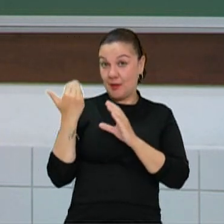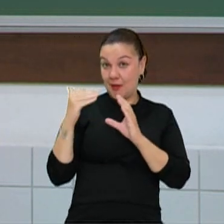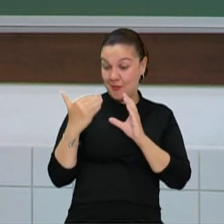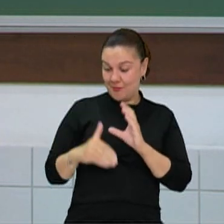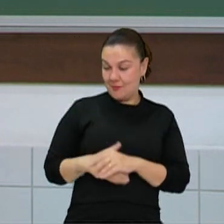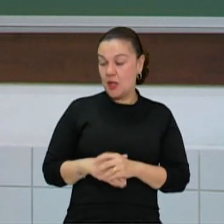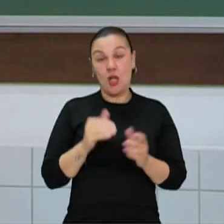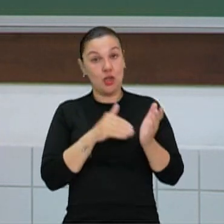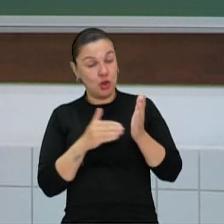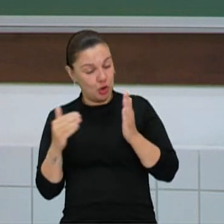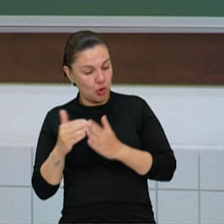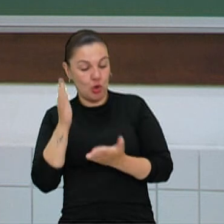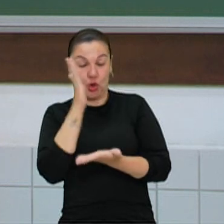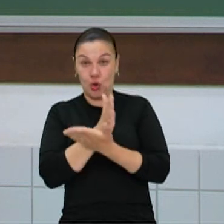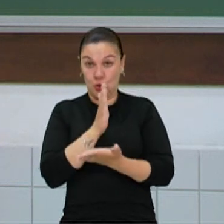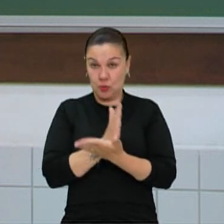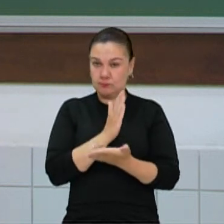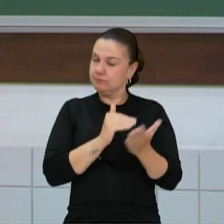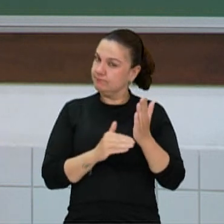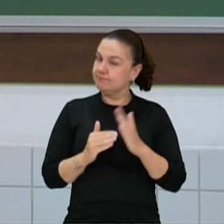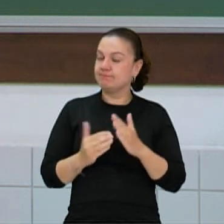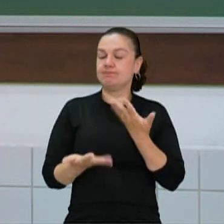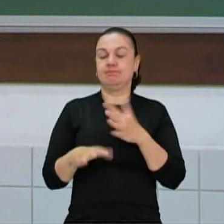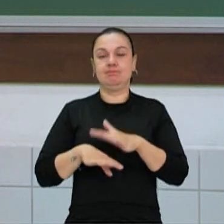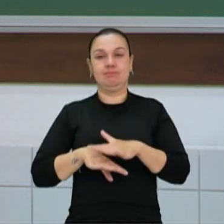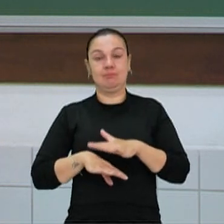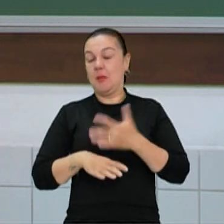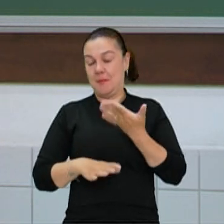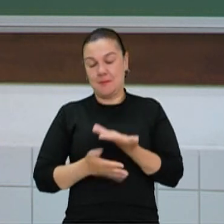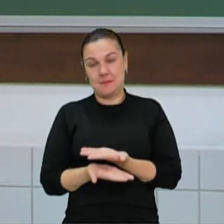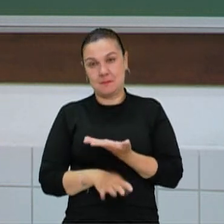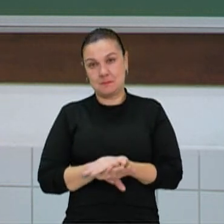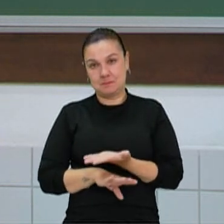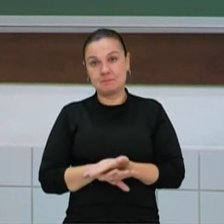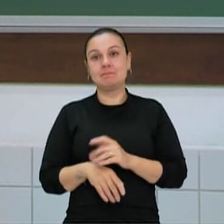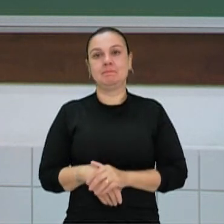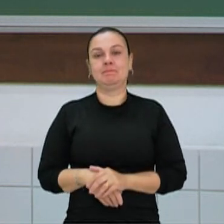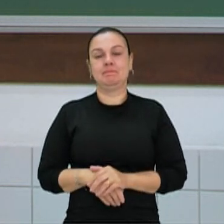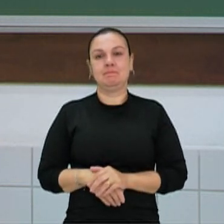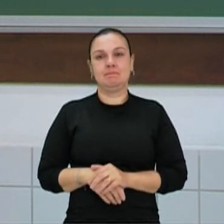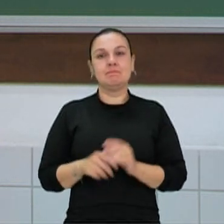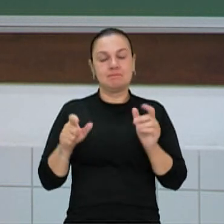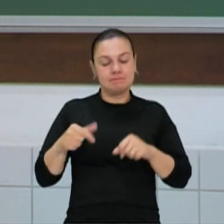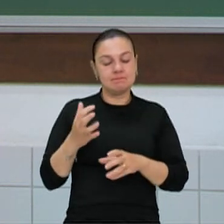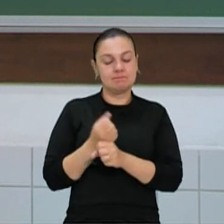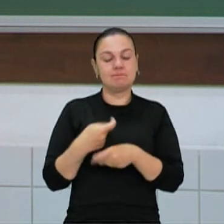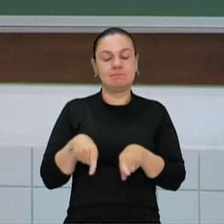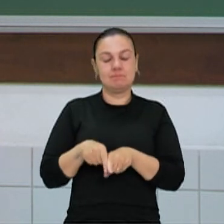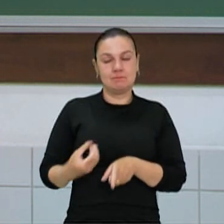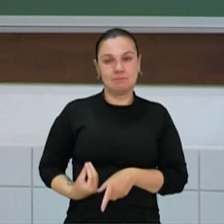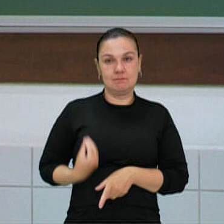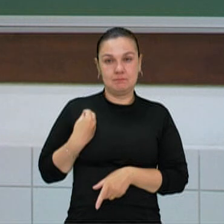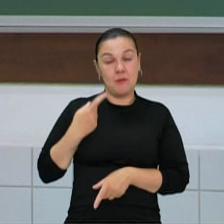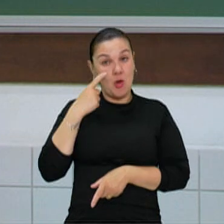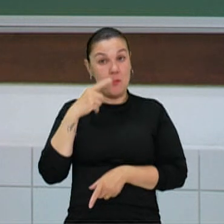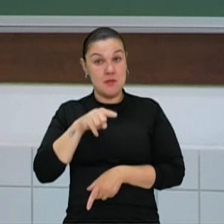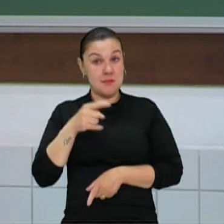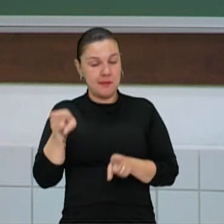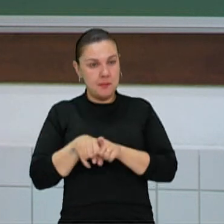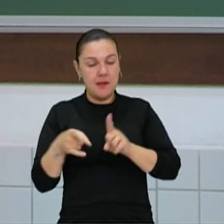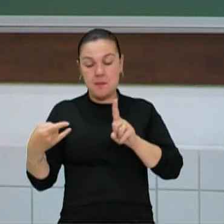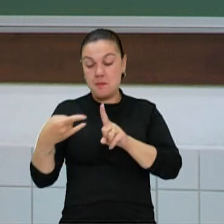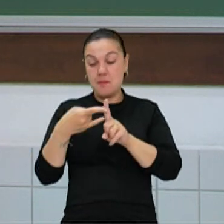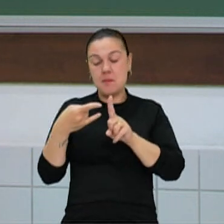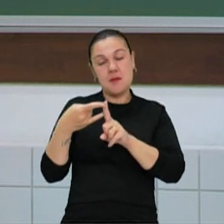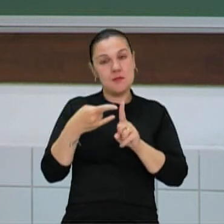Todas elas, todo dia, de todas as aulas, hein? Vale nota e vale frequência. E também dê uma observada quando que é o Meet com o seu professor. O